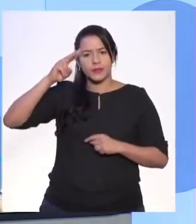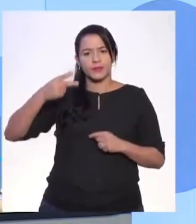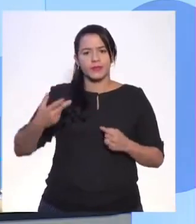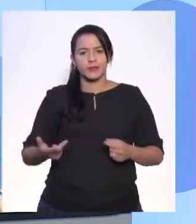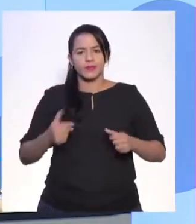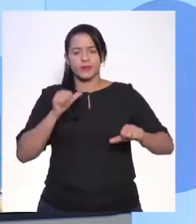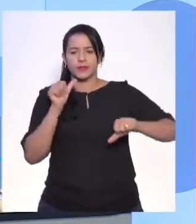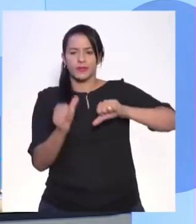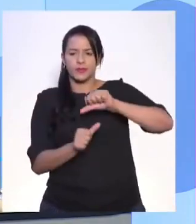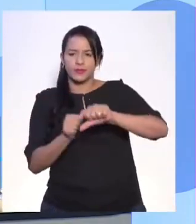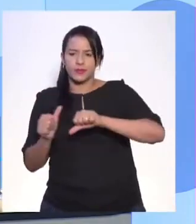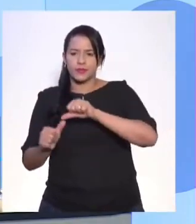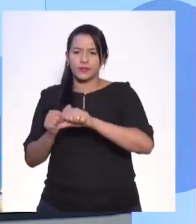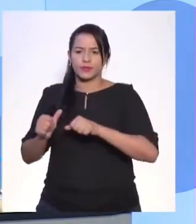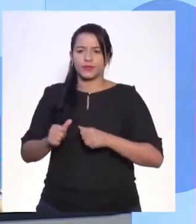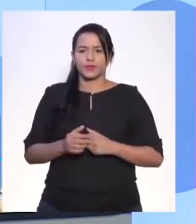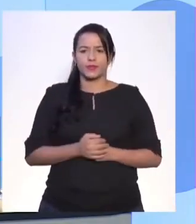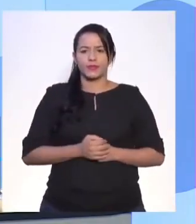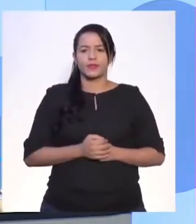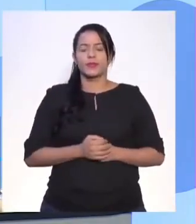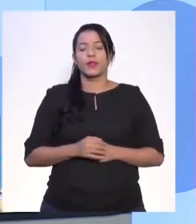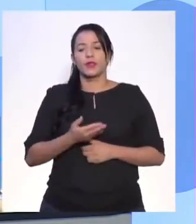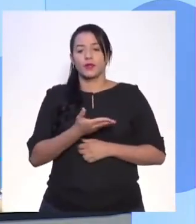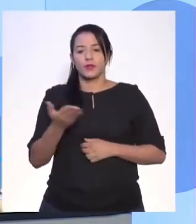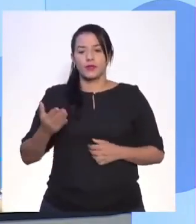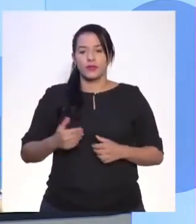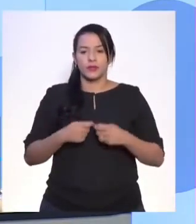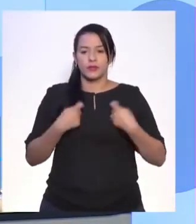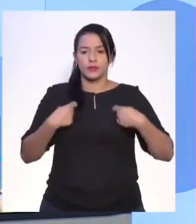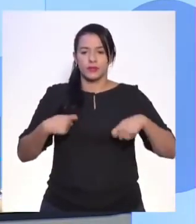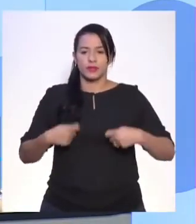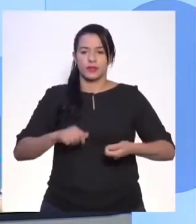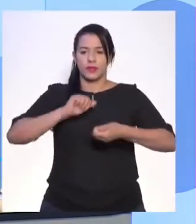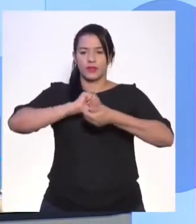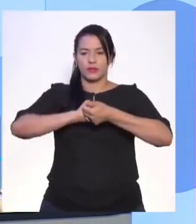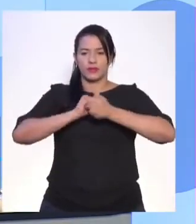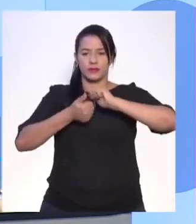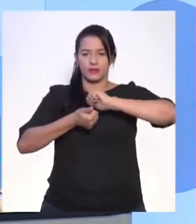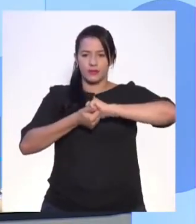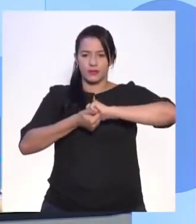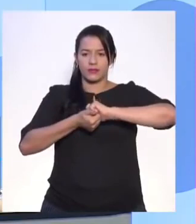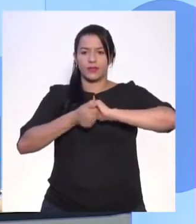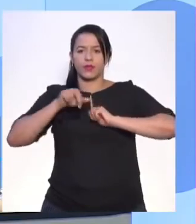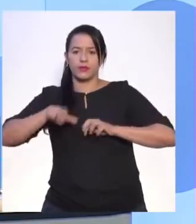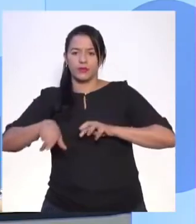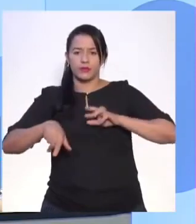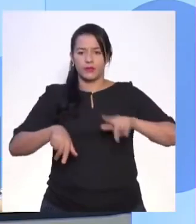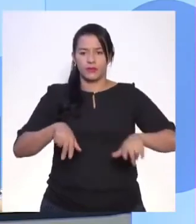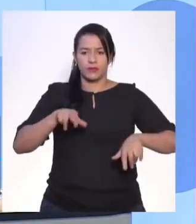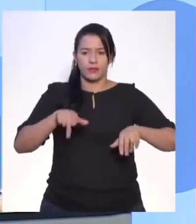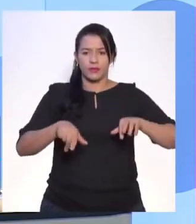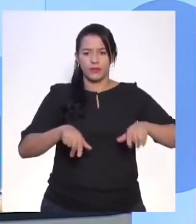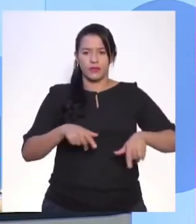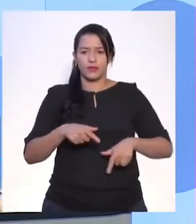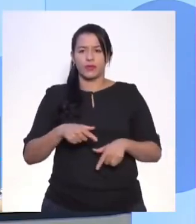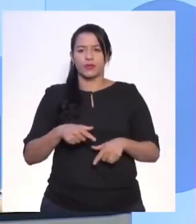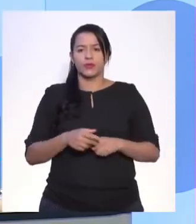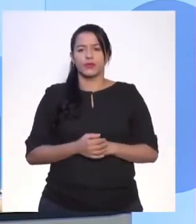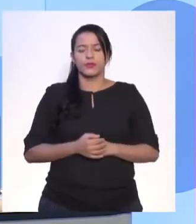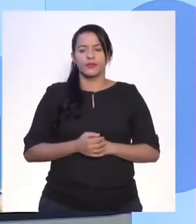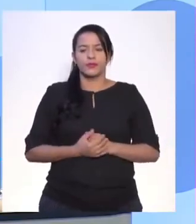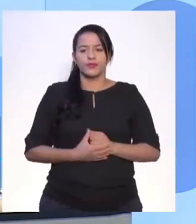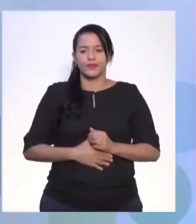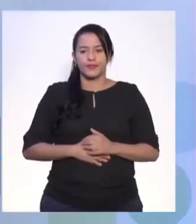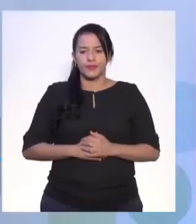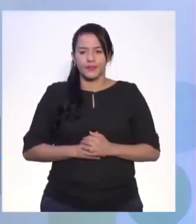lembrando sempre, então, de adaptar a sua linguagem às diferentes situações de comunicação, Isso. né? Uhum. Só isso.